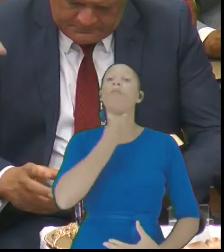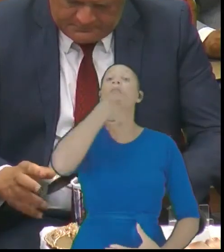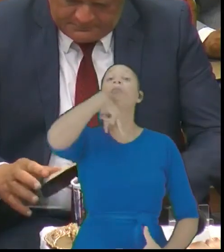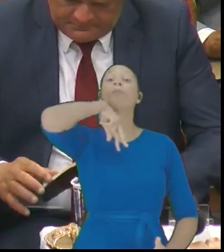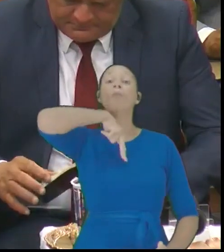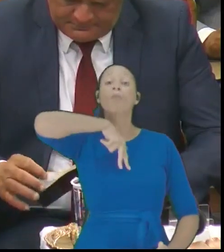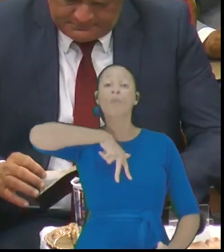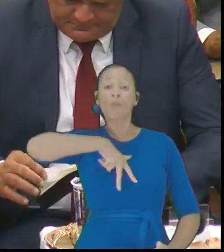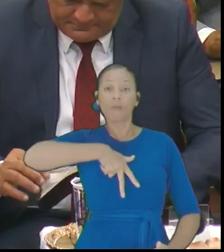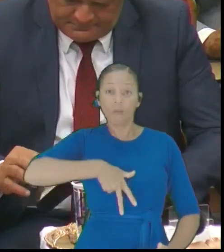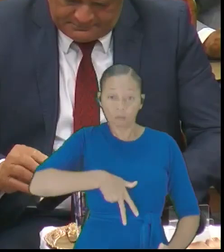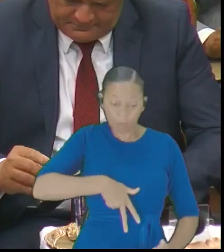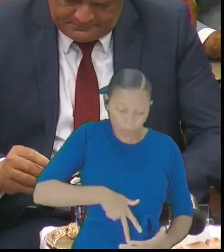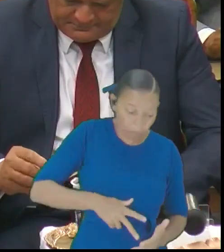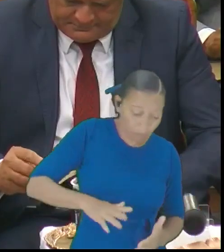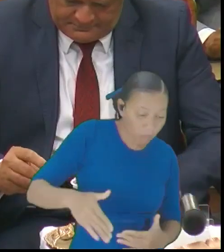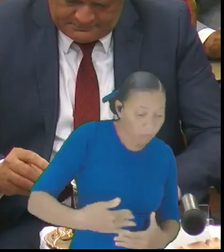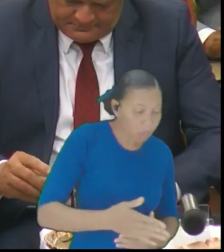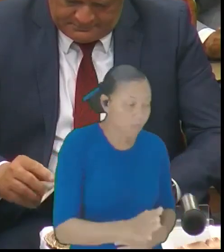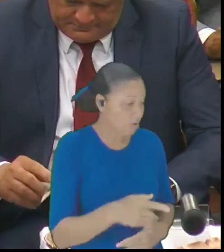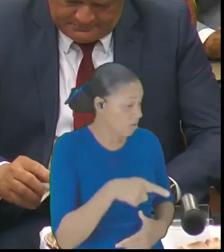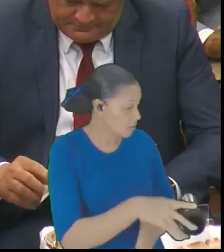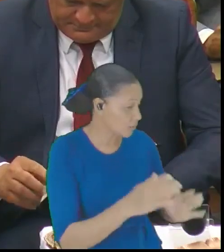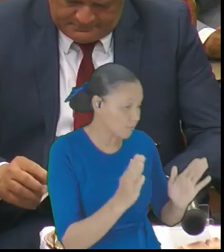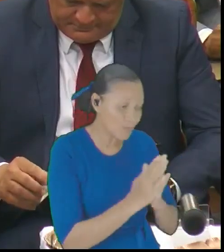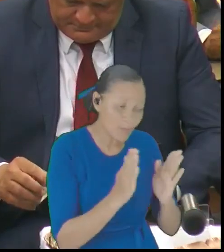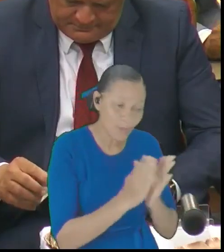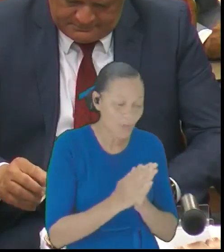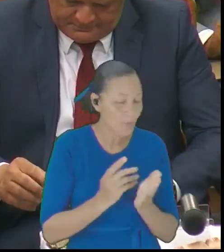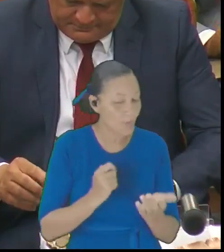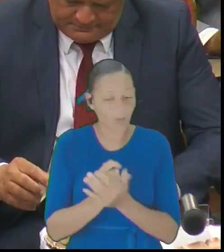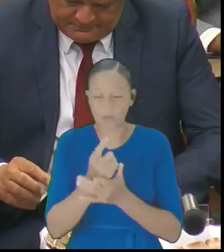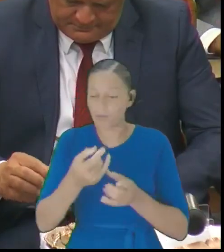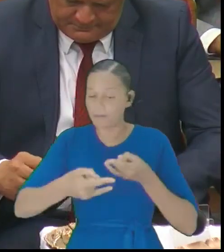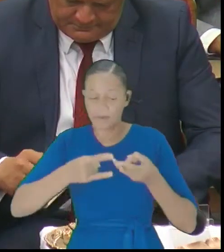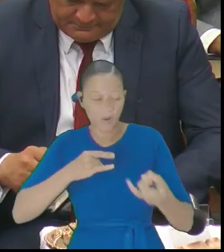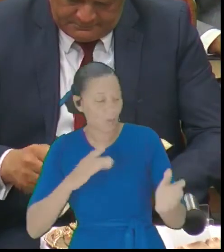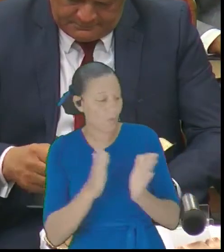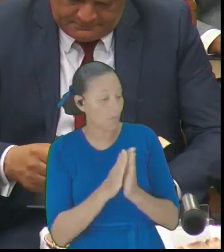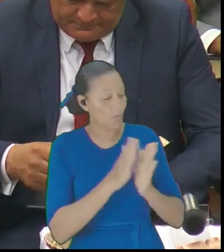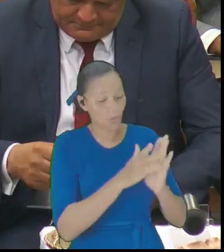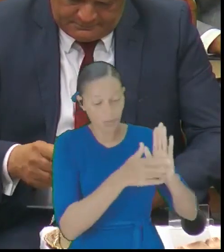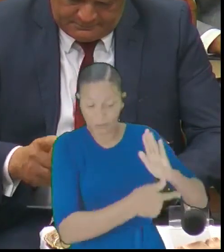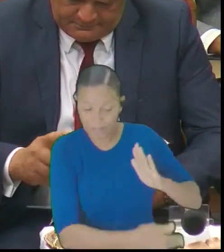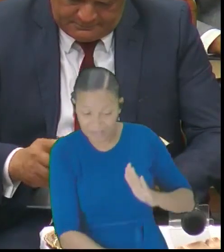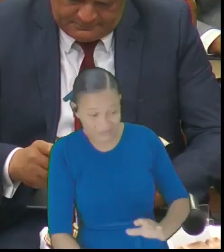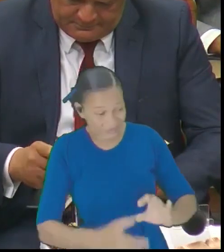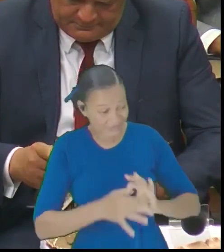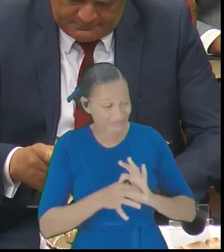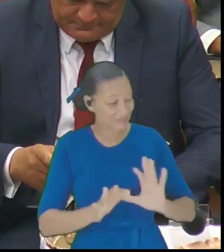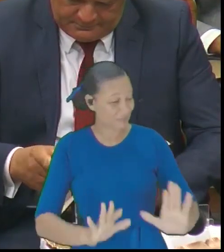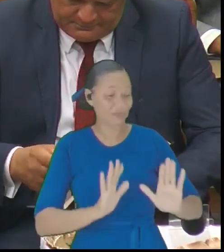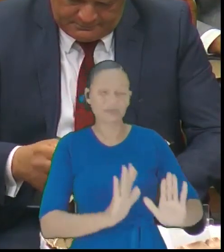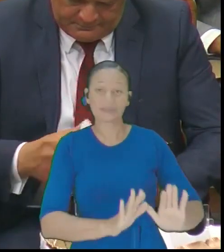porque ele é ruim de oração, ele não orou para comprar passagem, não orou para descer para o porão, só libera quando ele orar, segura